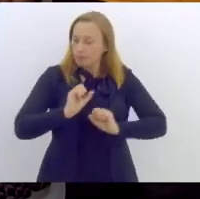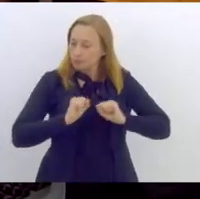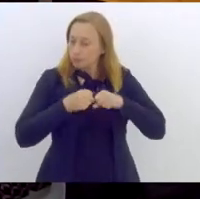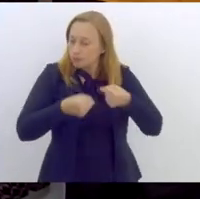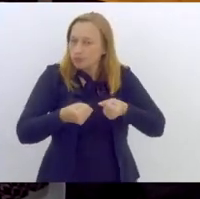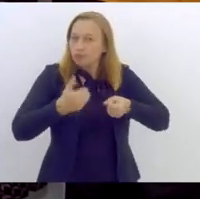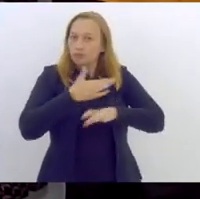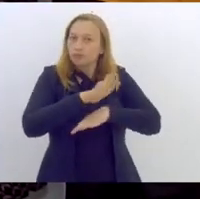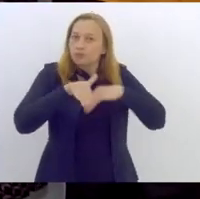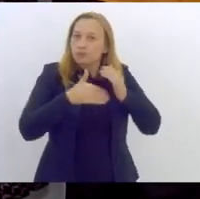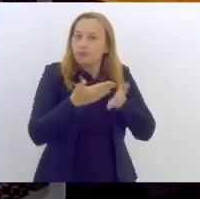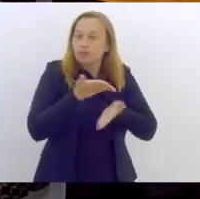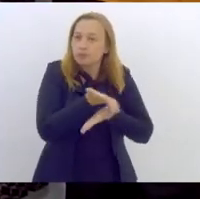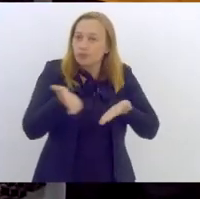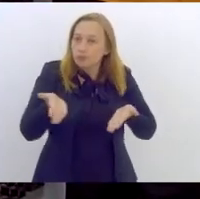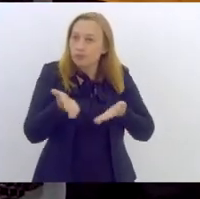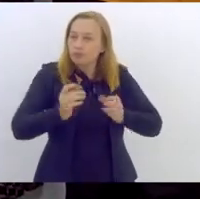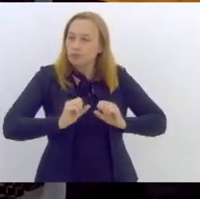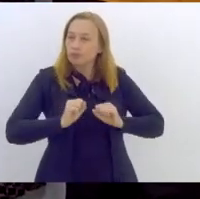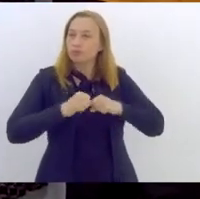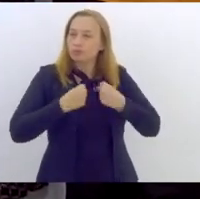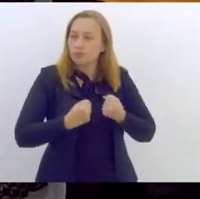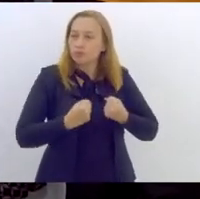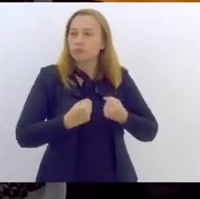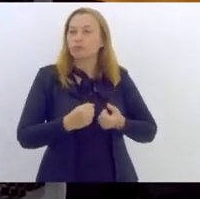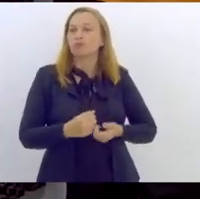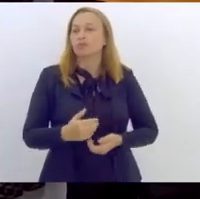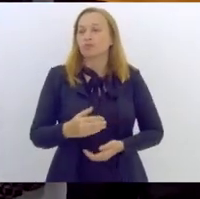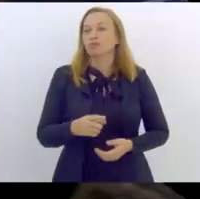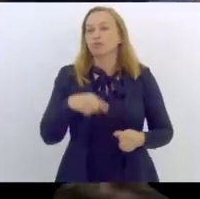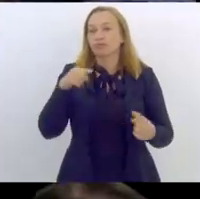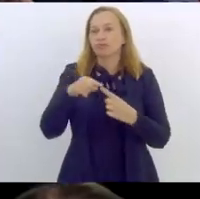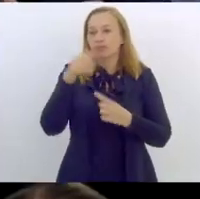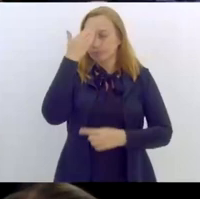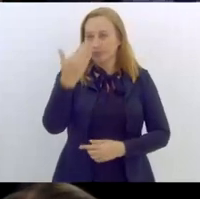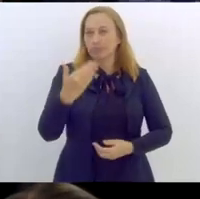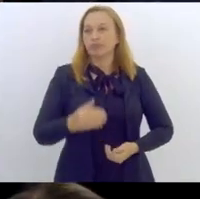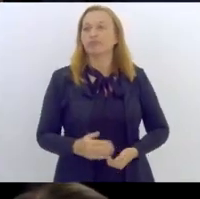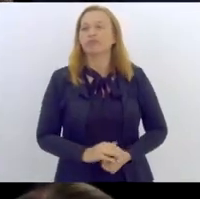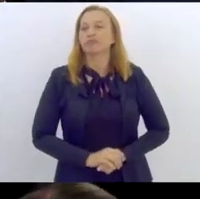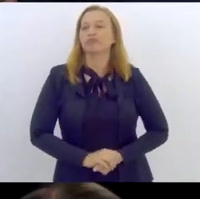empenho de todos que estão sendo incansáveis nesse objetivo Muito obrigado obrigado